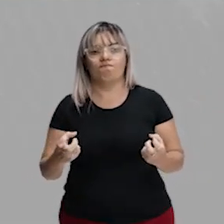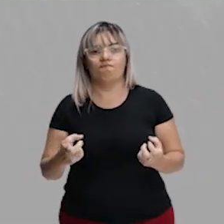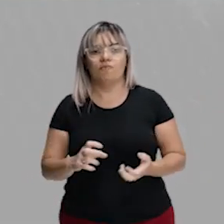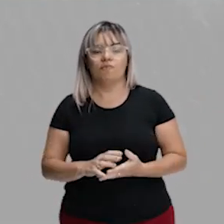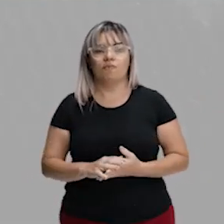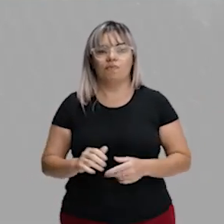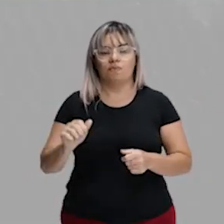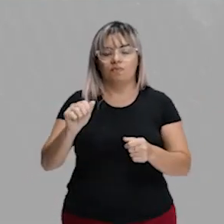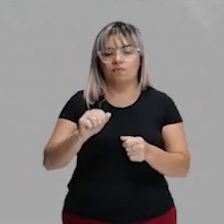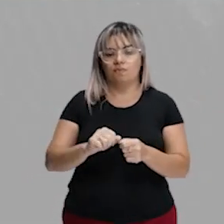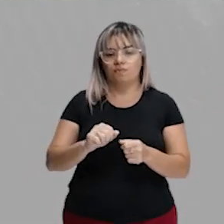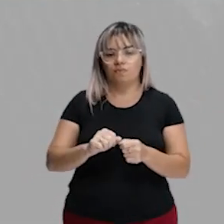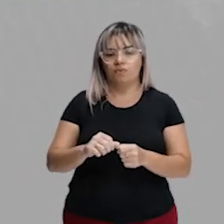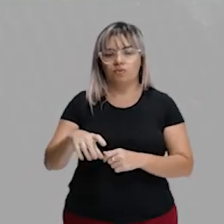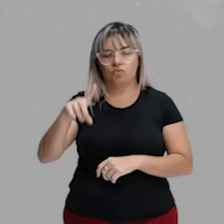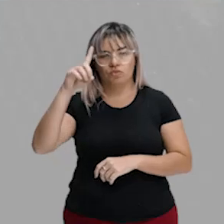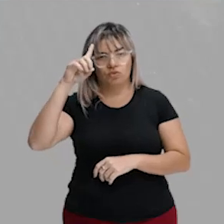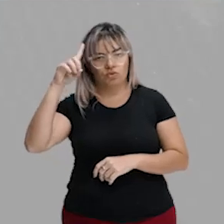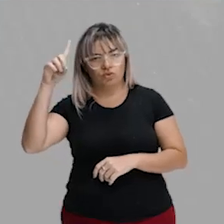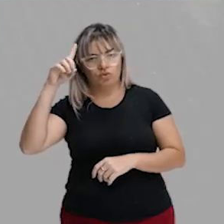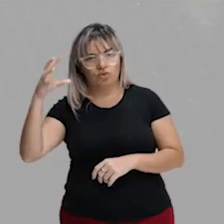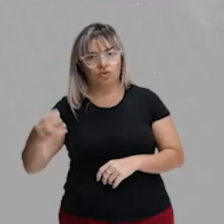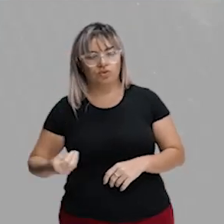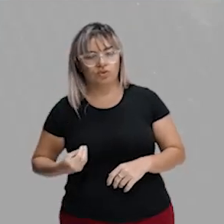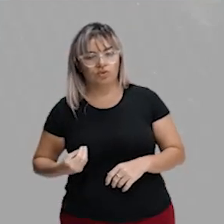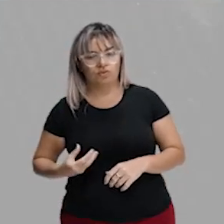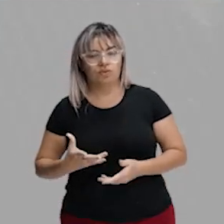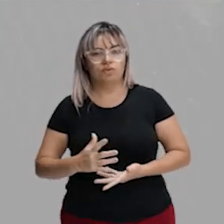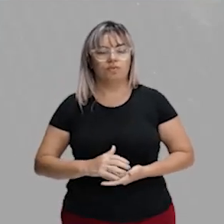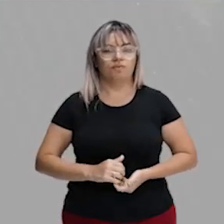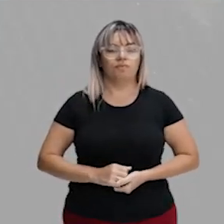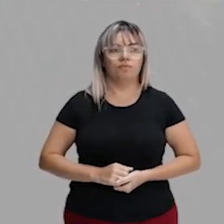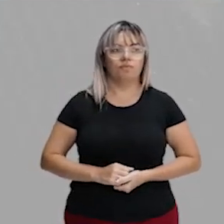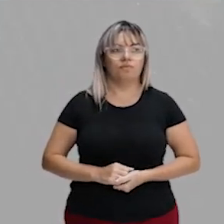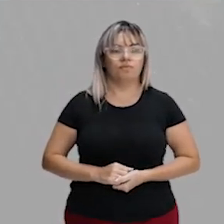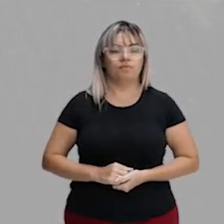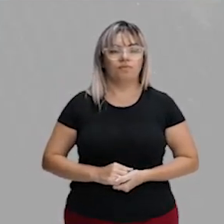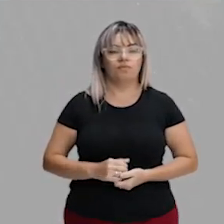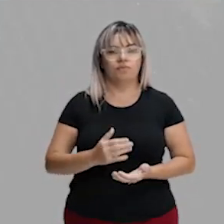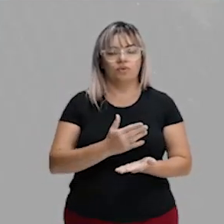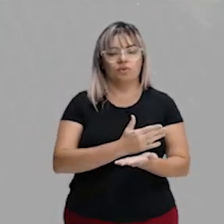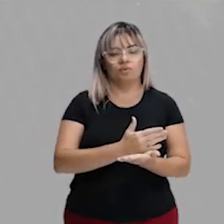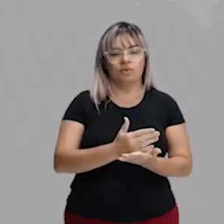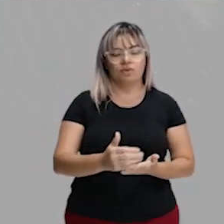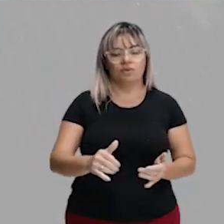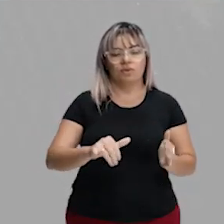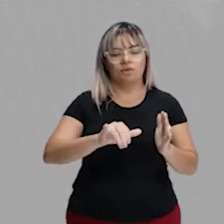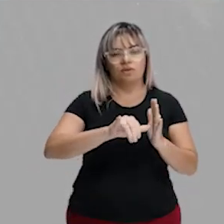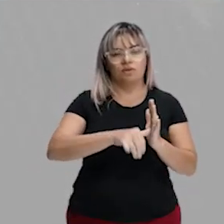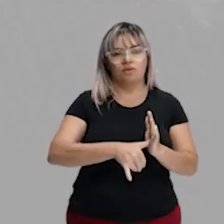parte, né, do nosso cotidiano, ok? Então vamos começar pelos geradores.